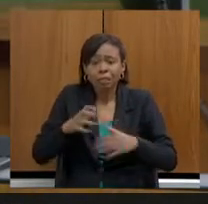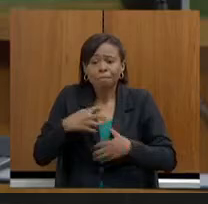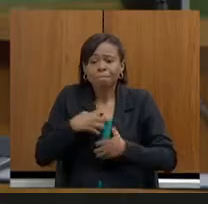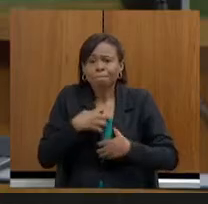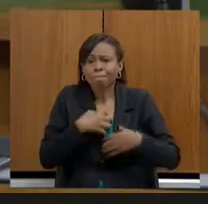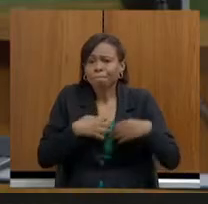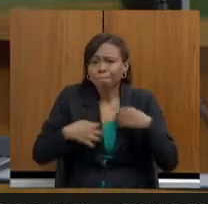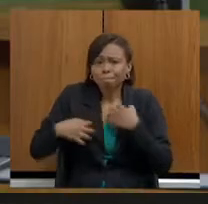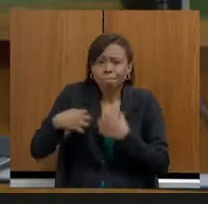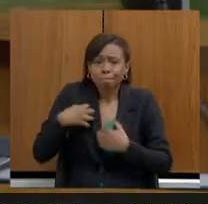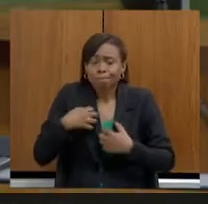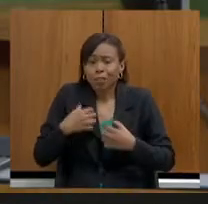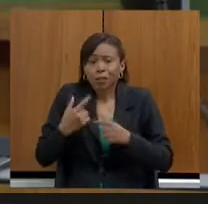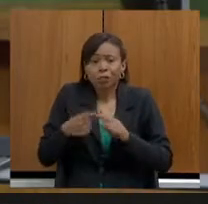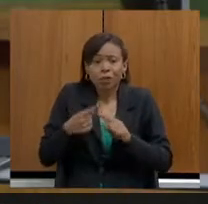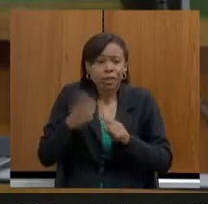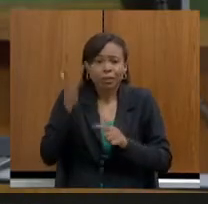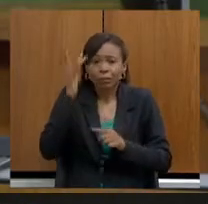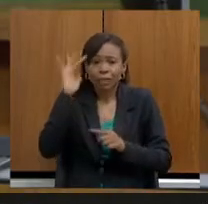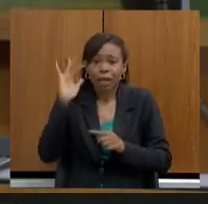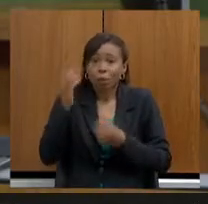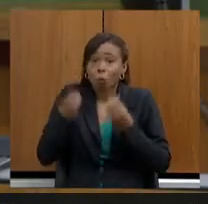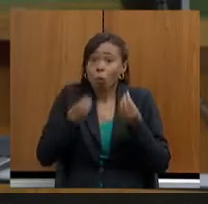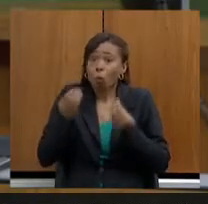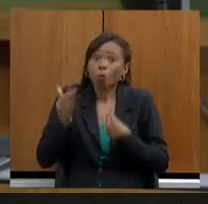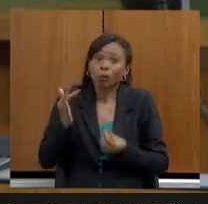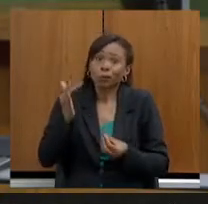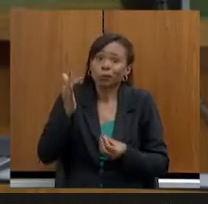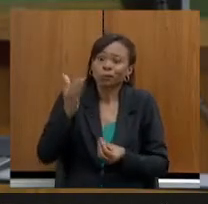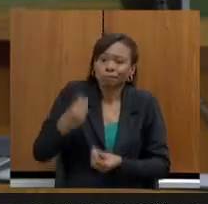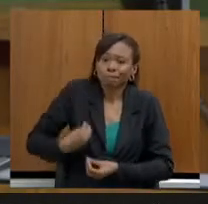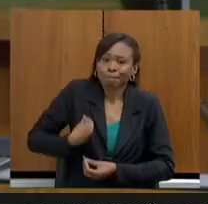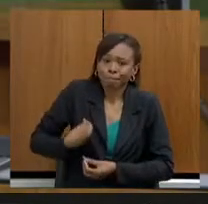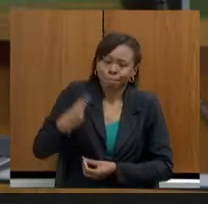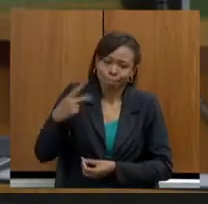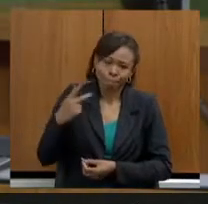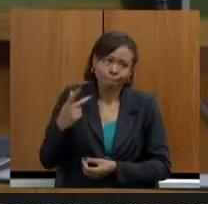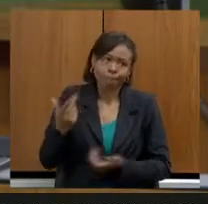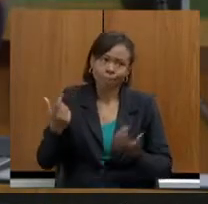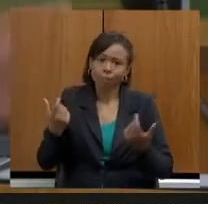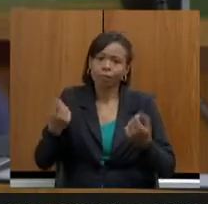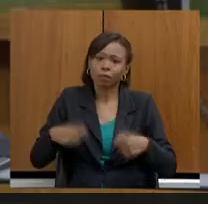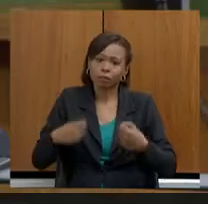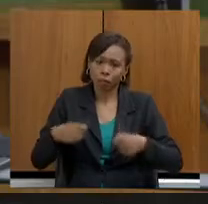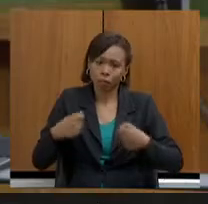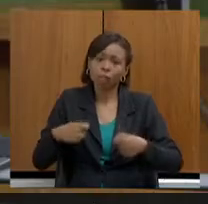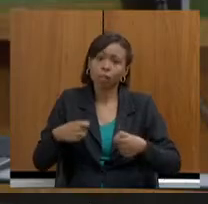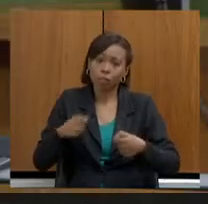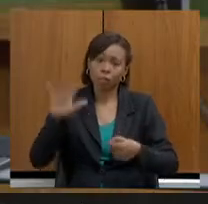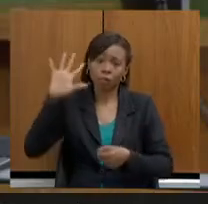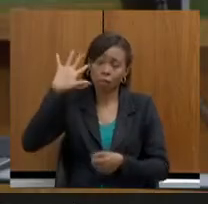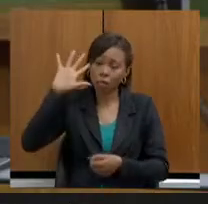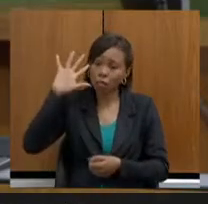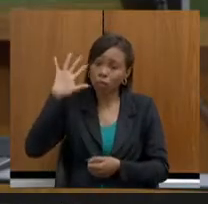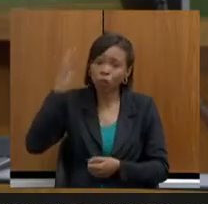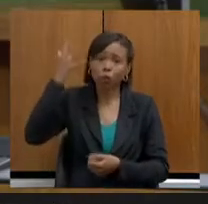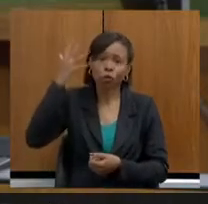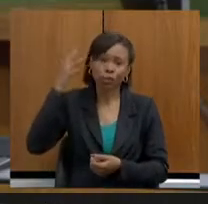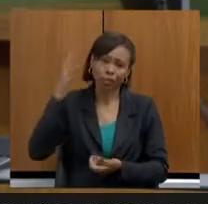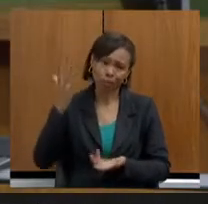angústia porque nunca sabe como vai ser o dia de amanhã então acho que a gente Bom dia encontrar uma solução